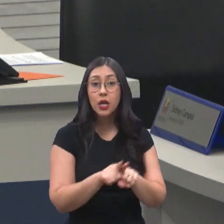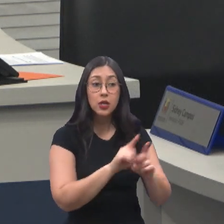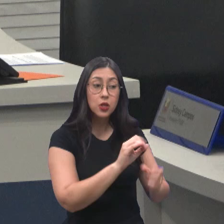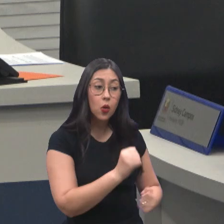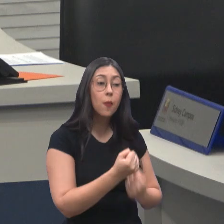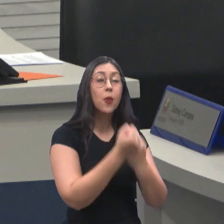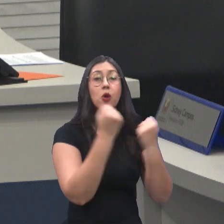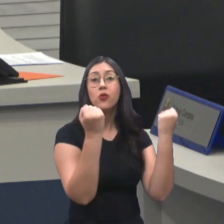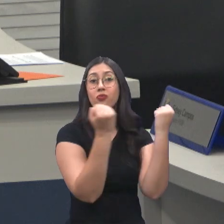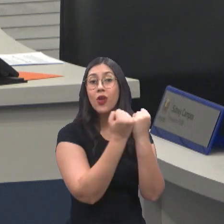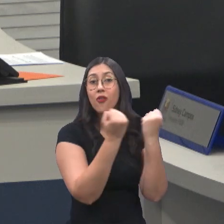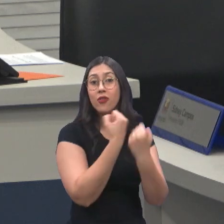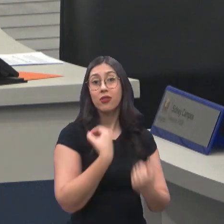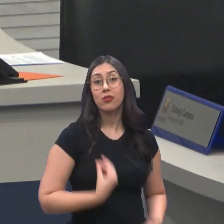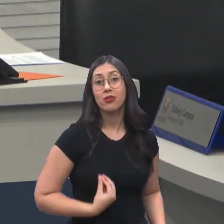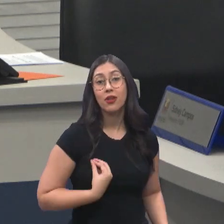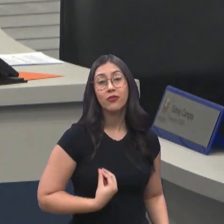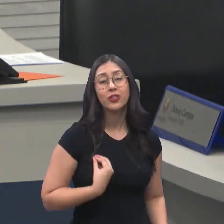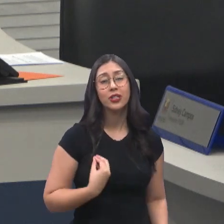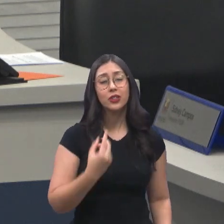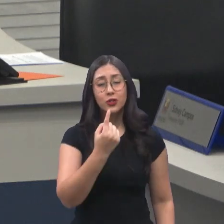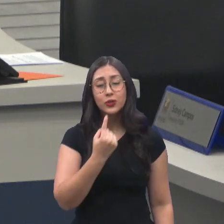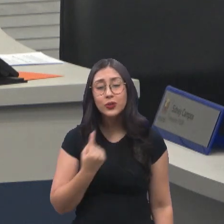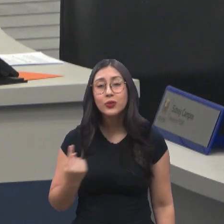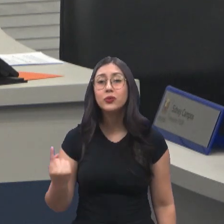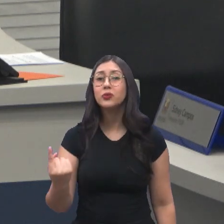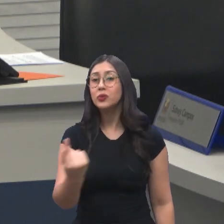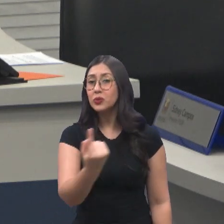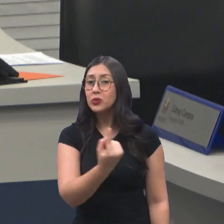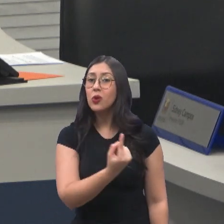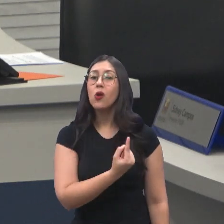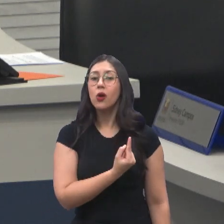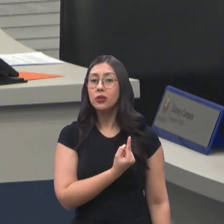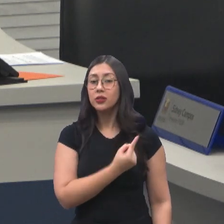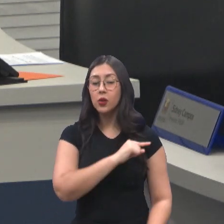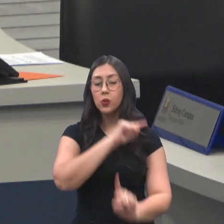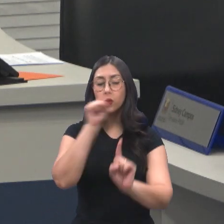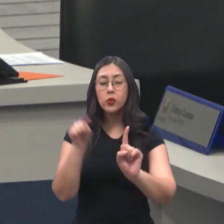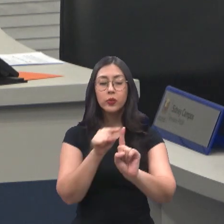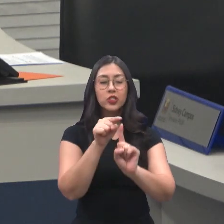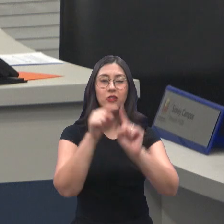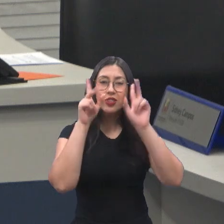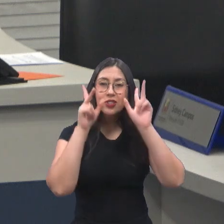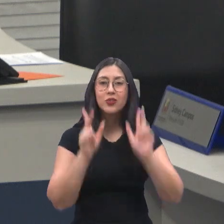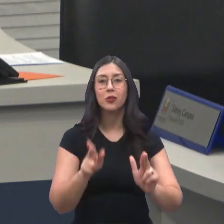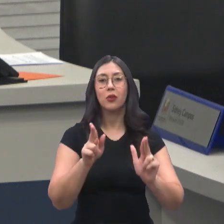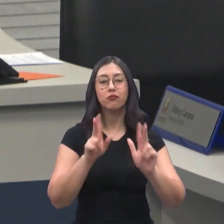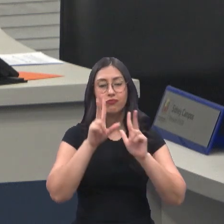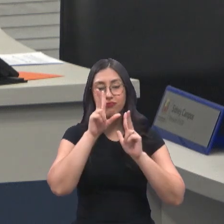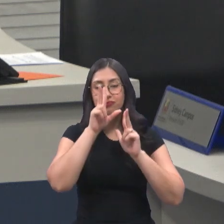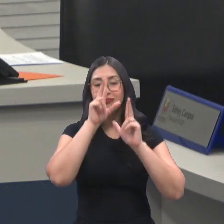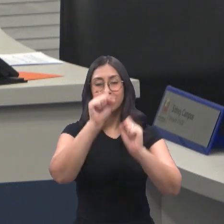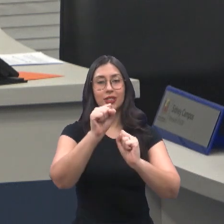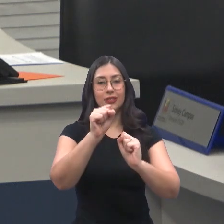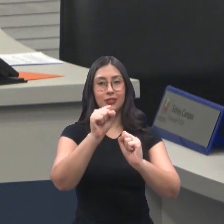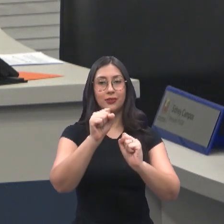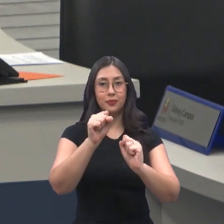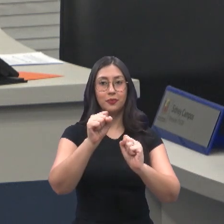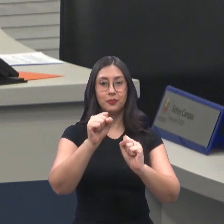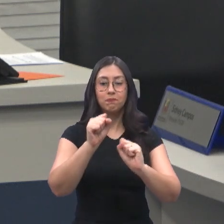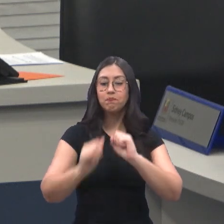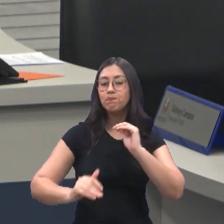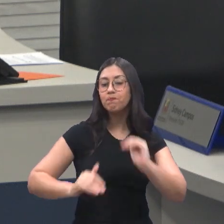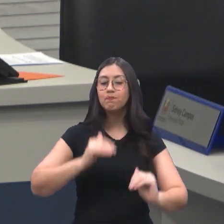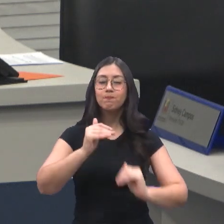da Vida. Eu acho que todos nós estamos no mesmo intuito, fortalecer e cada vez